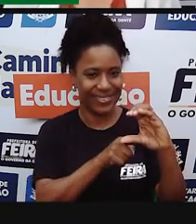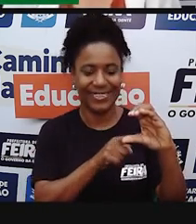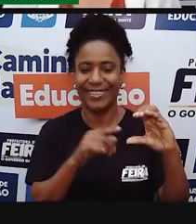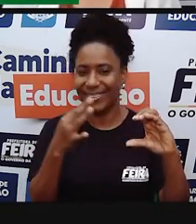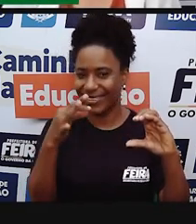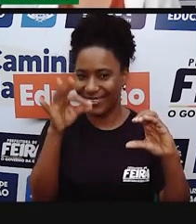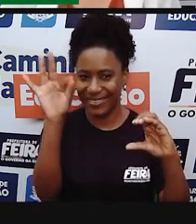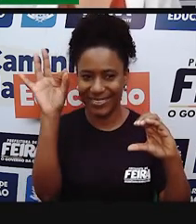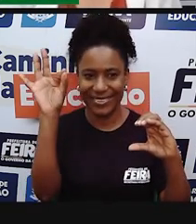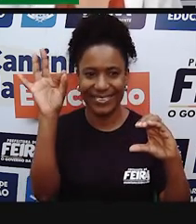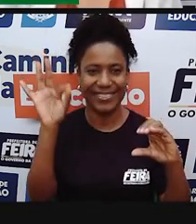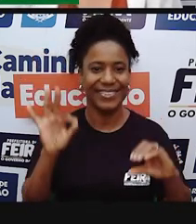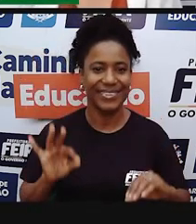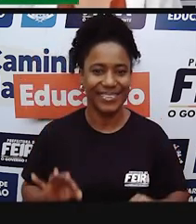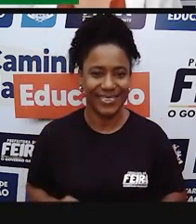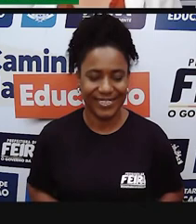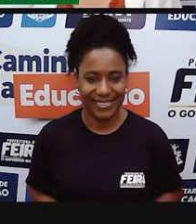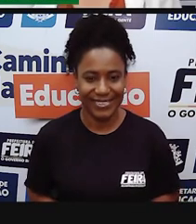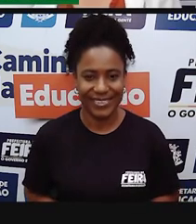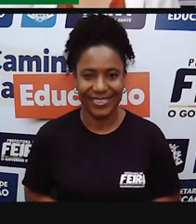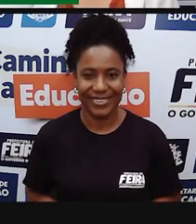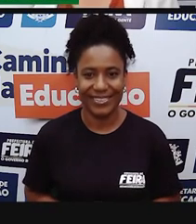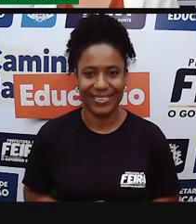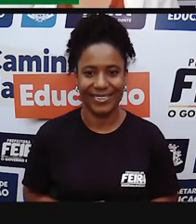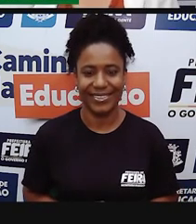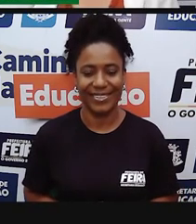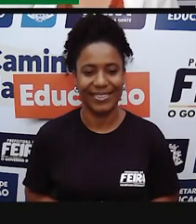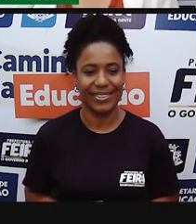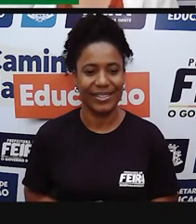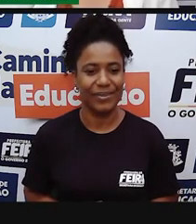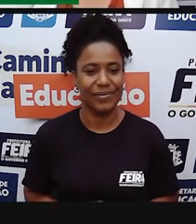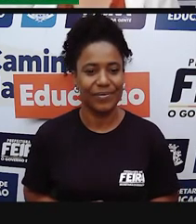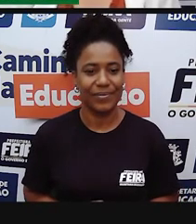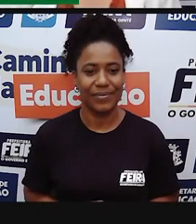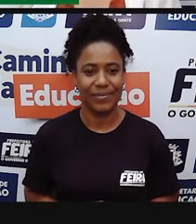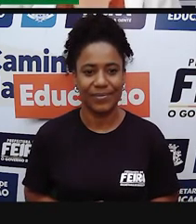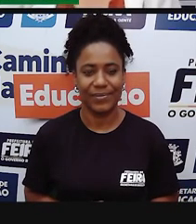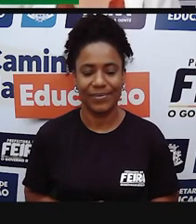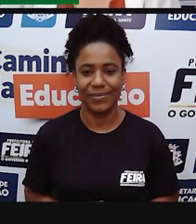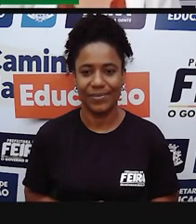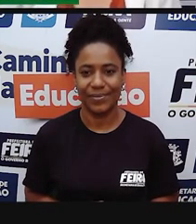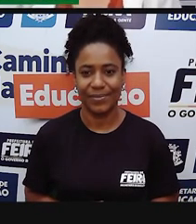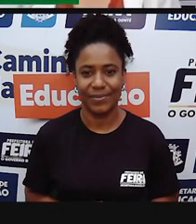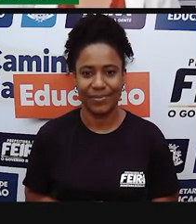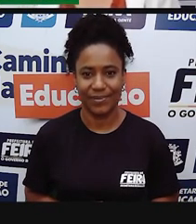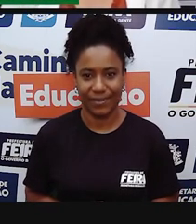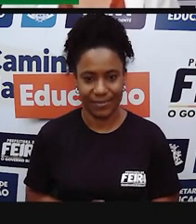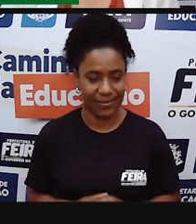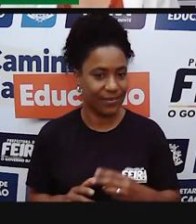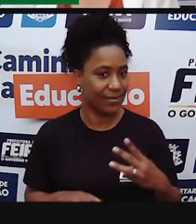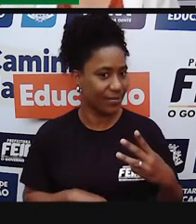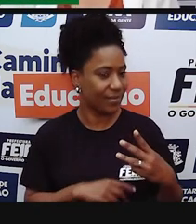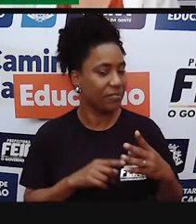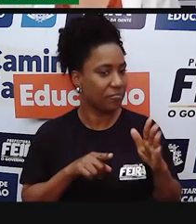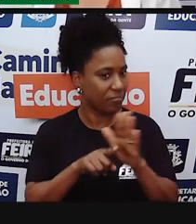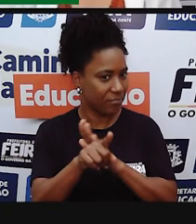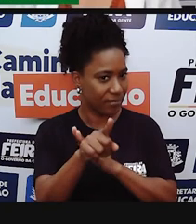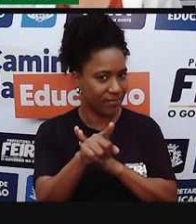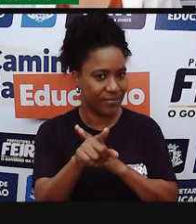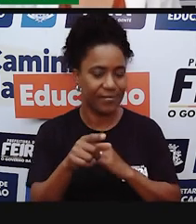ok Eu não mostrei porque ele é do Cerro